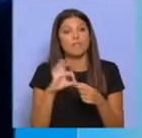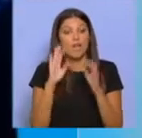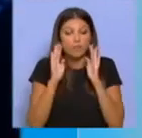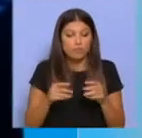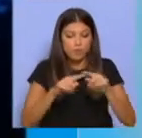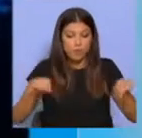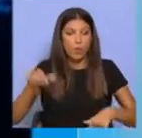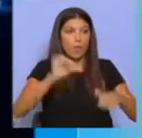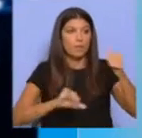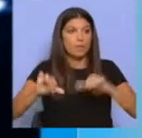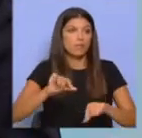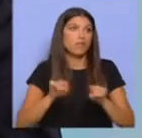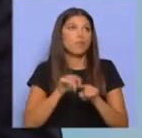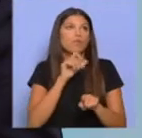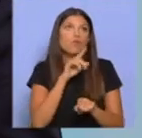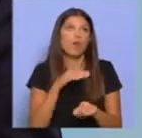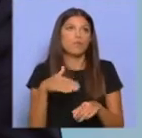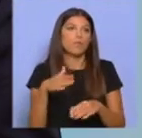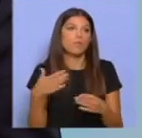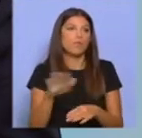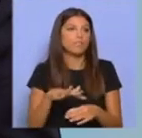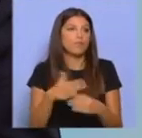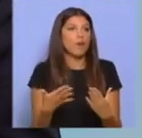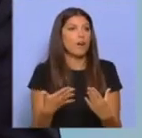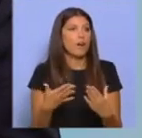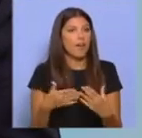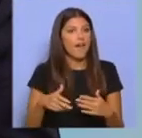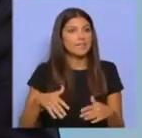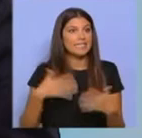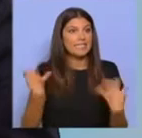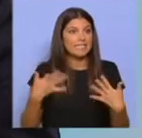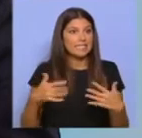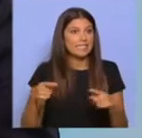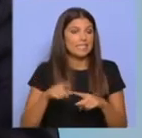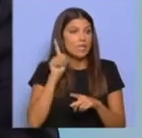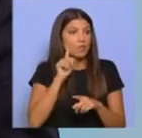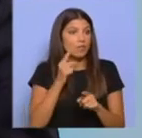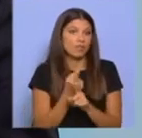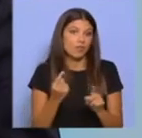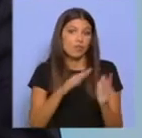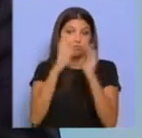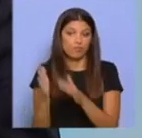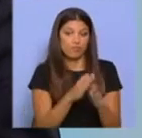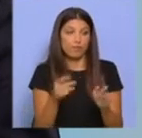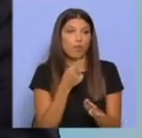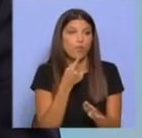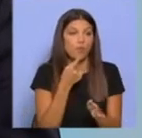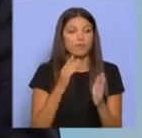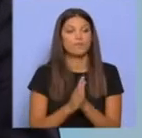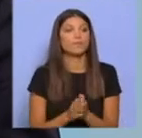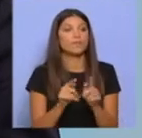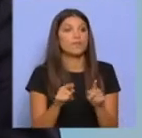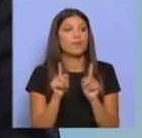uma ocasião de ouro. Claro, e esse é um ponto muito importante, é que esta visão para o século XXI, baseada